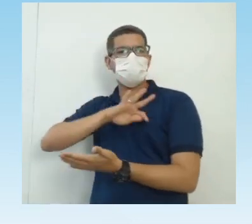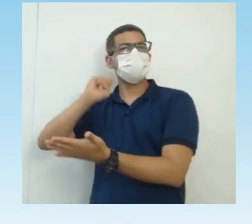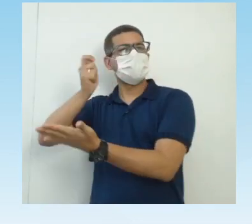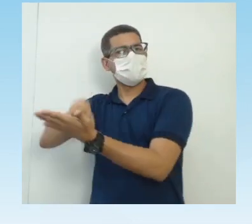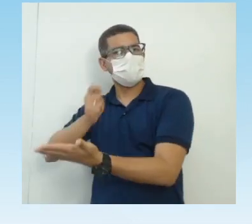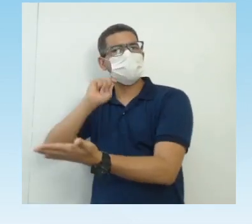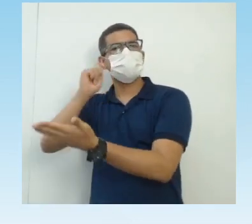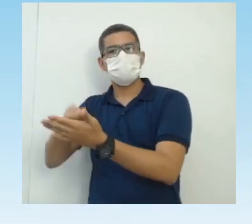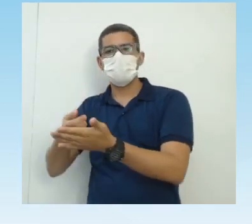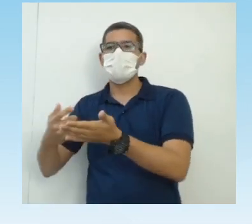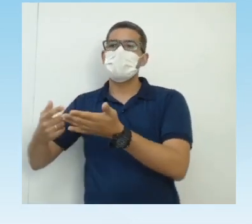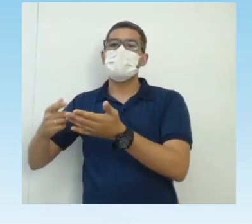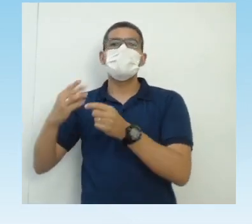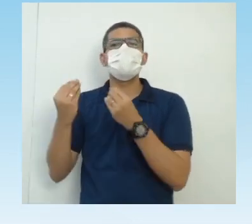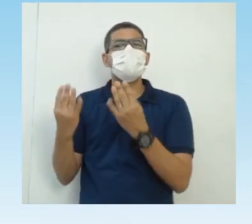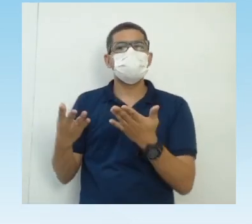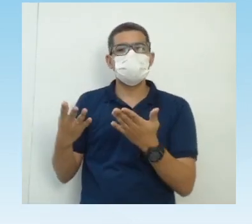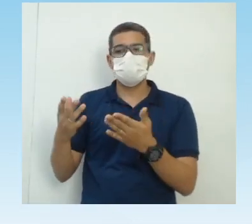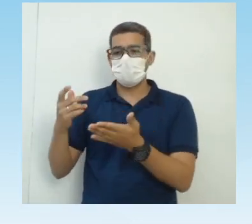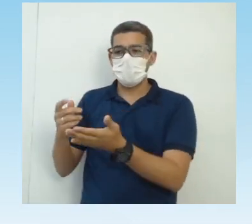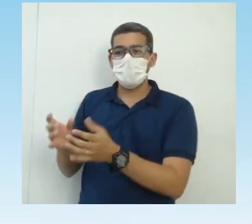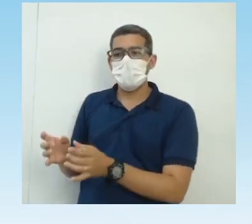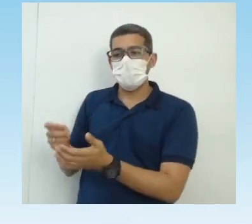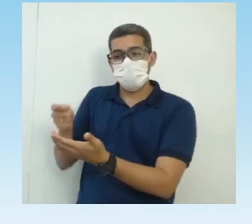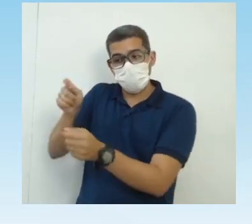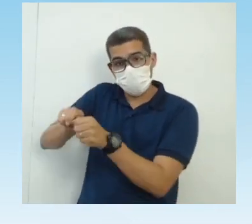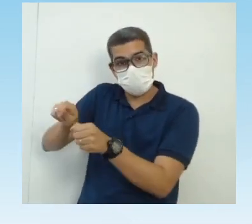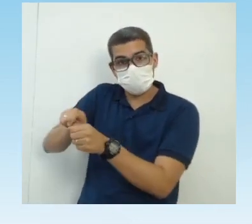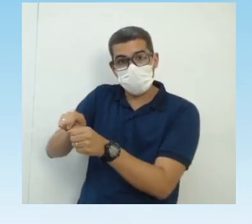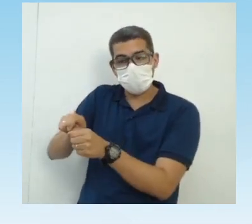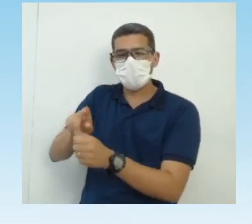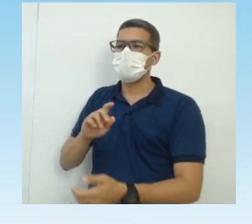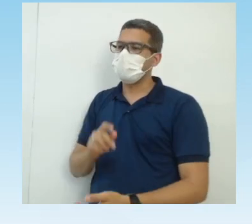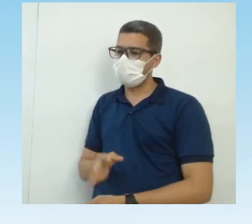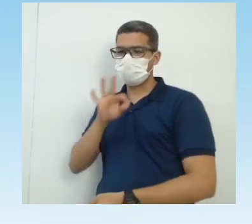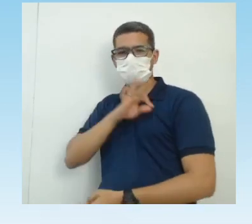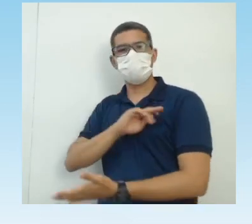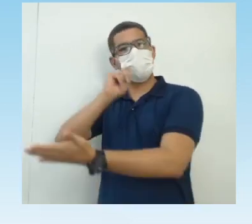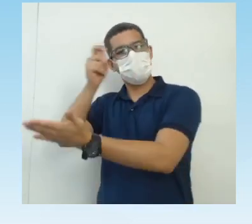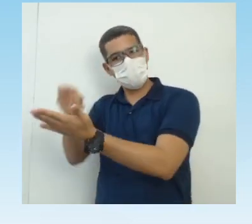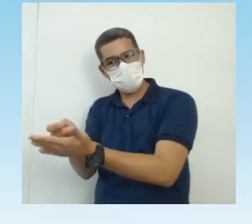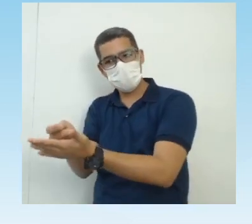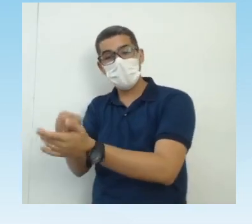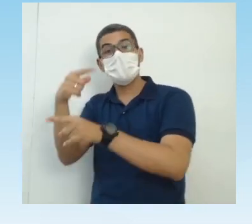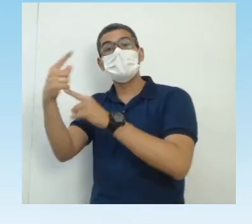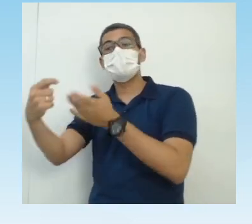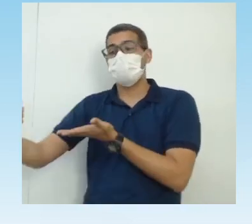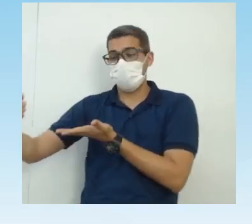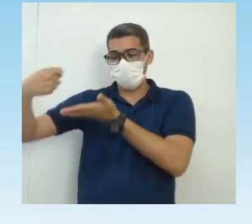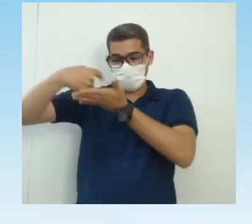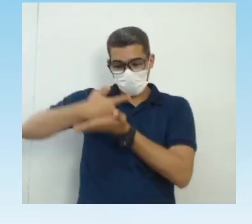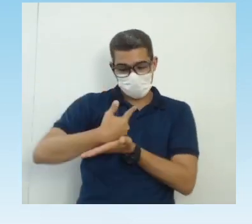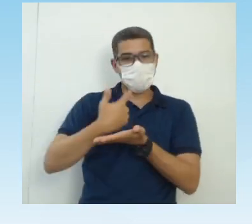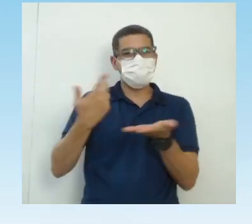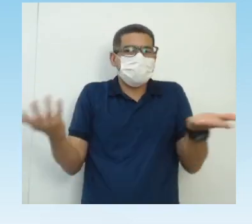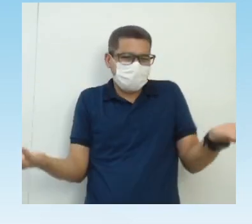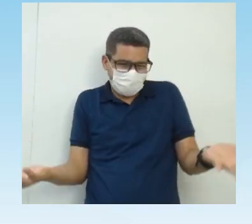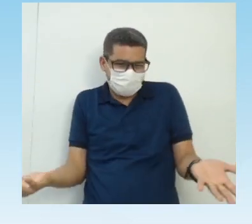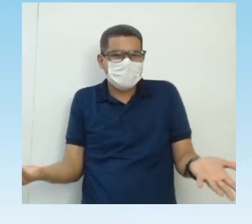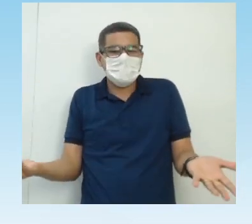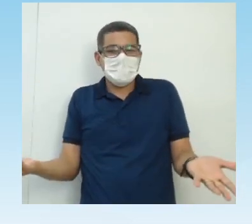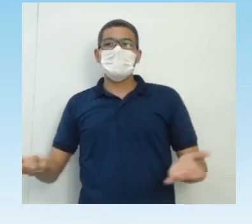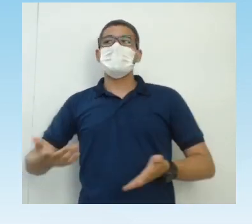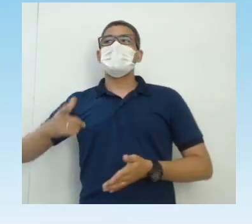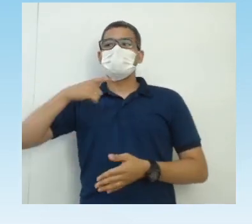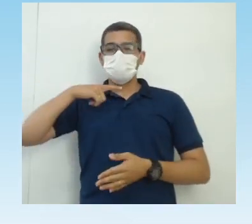quê? Comprar os seus produtos. Se não houver o pagamento de salário, né, o burguês deixa de ganhar. Então,